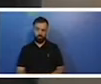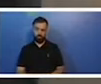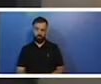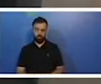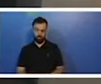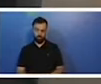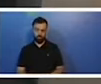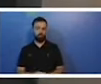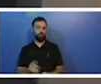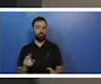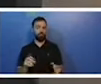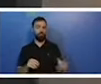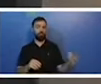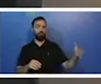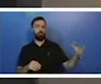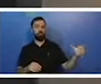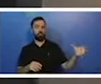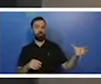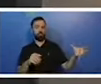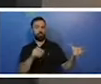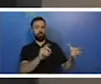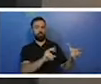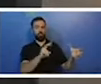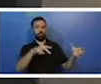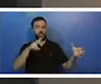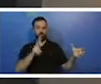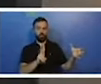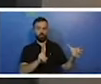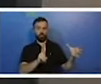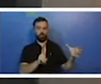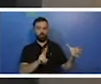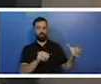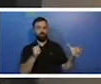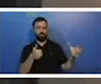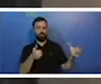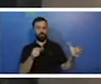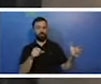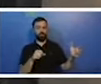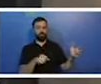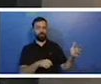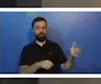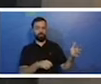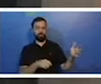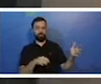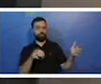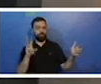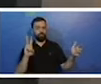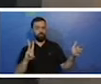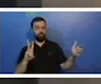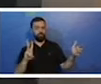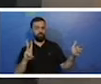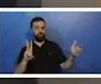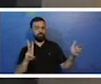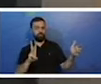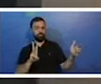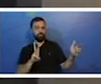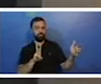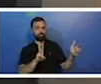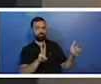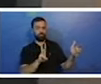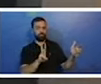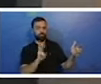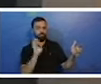acertei então o número dois bem facinho acertei também agora o número 3